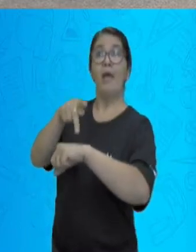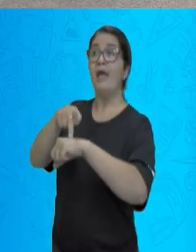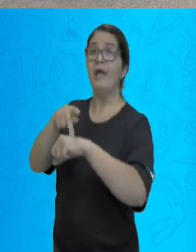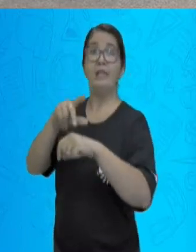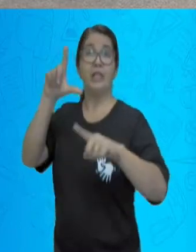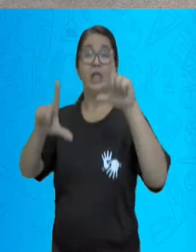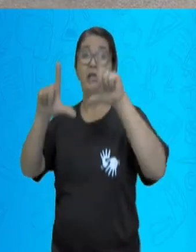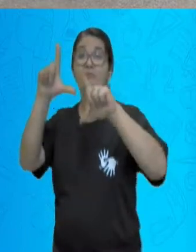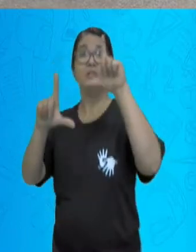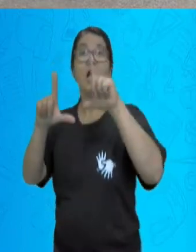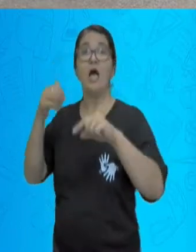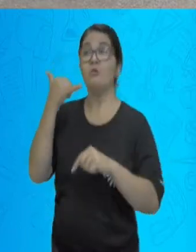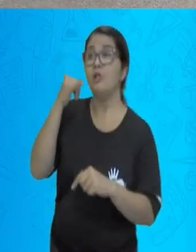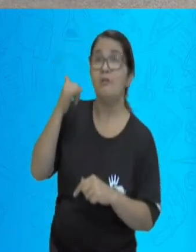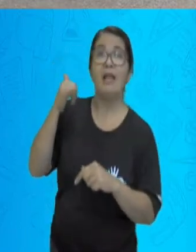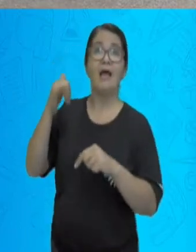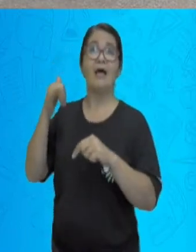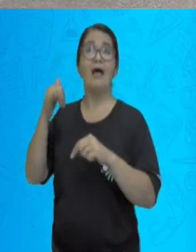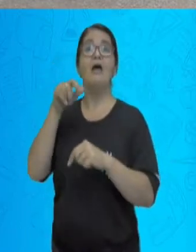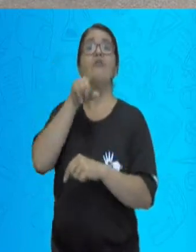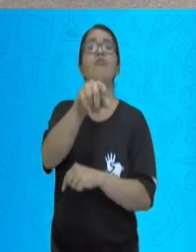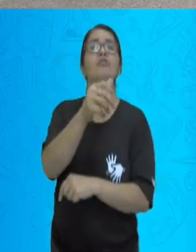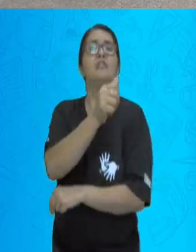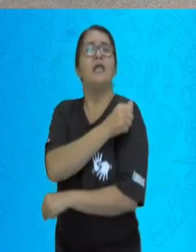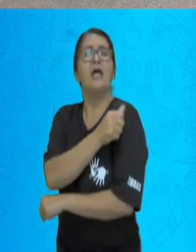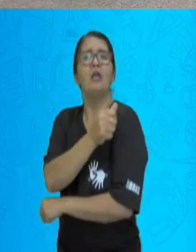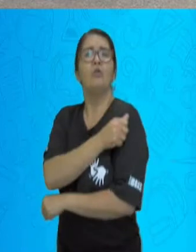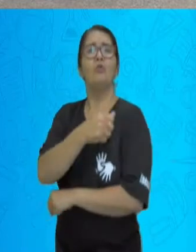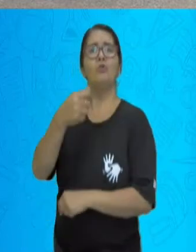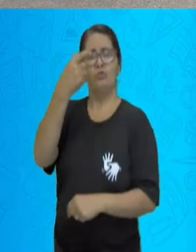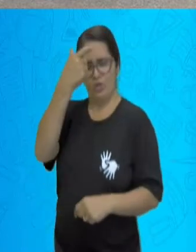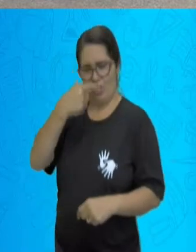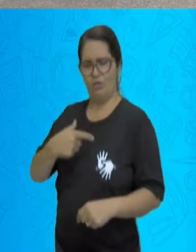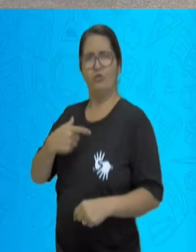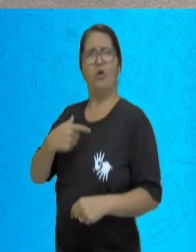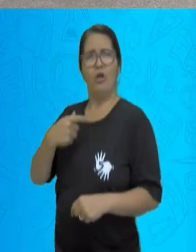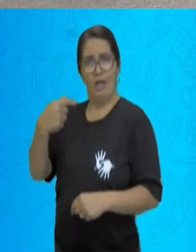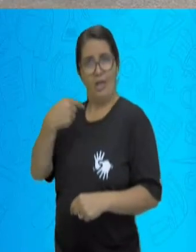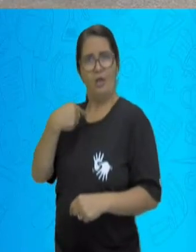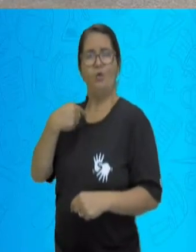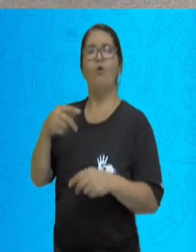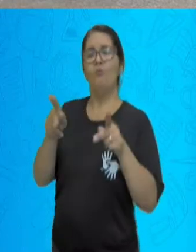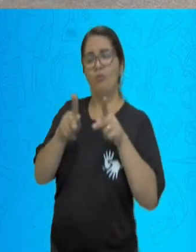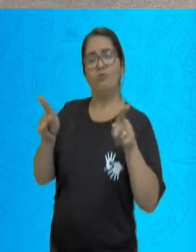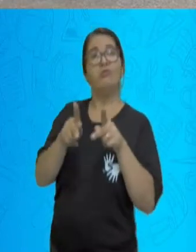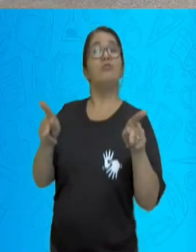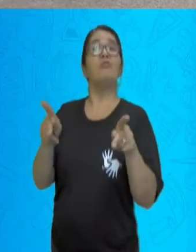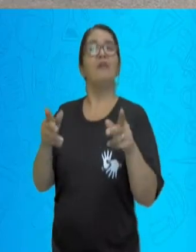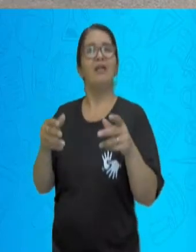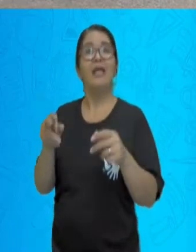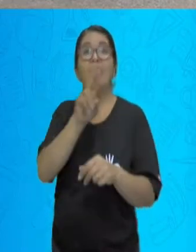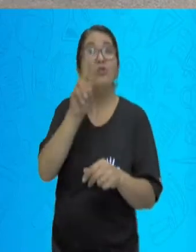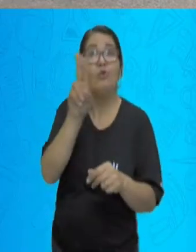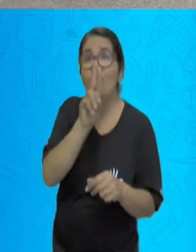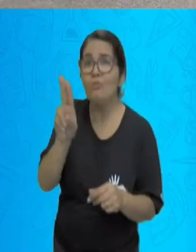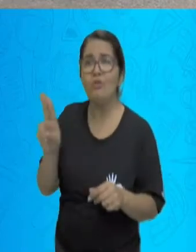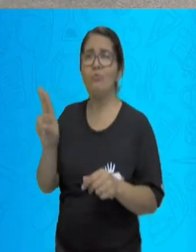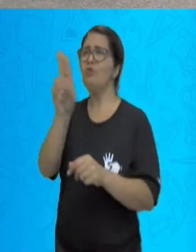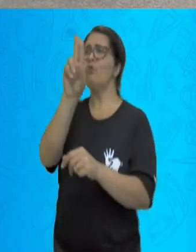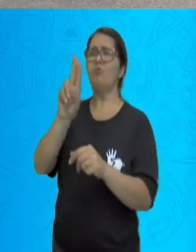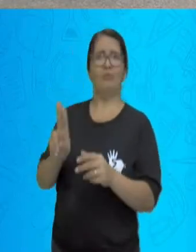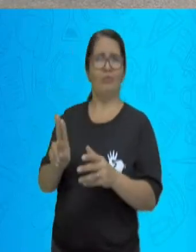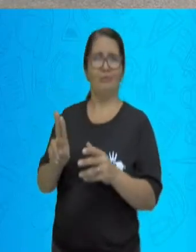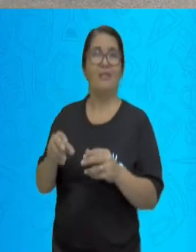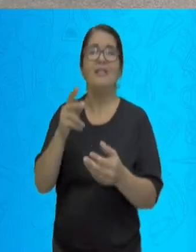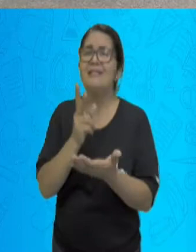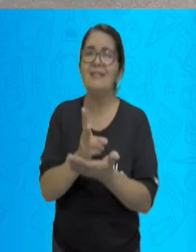você, estudante, todos nós somos substantivos. Portanto, existe uma variedade enorme, não é mesmo? Isso mesmo.